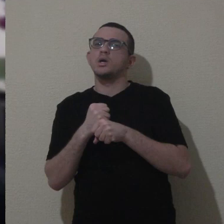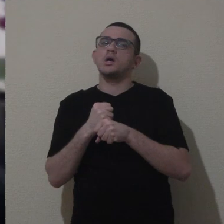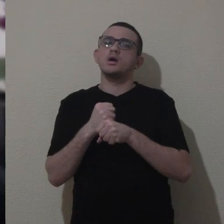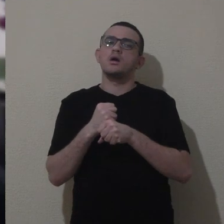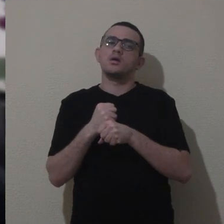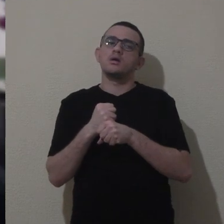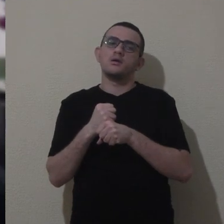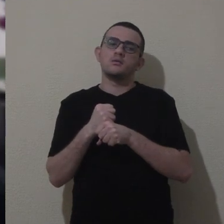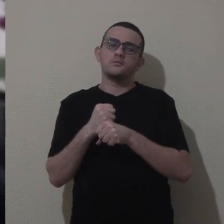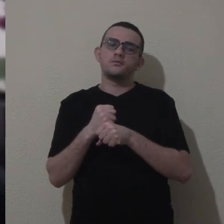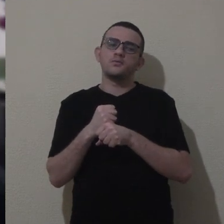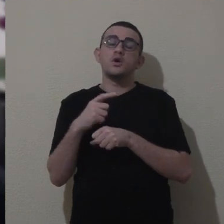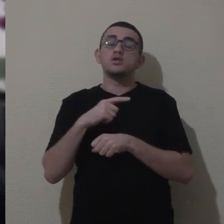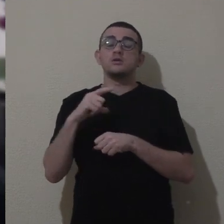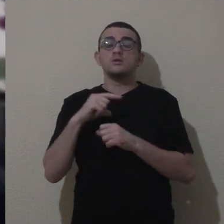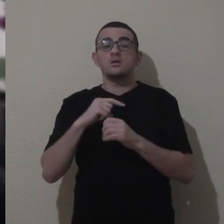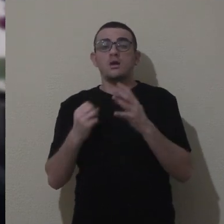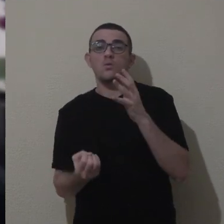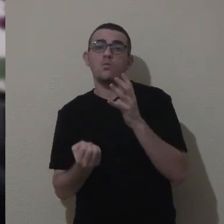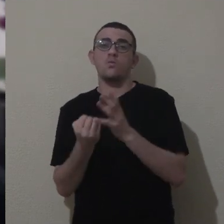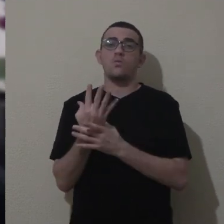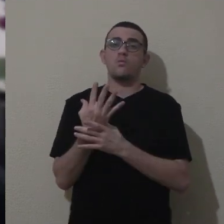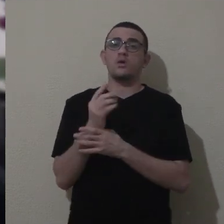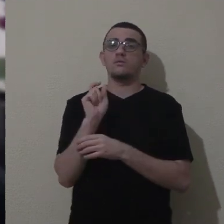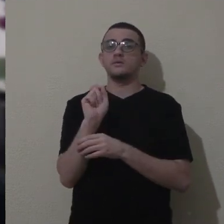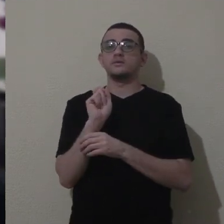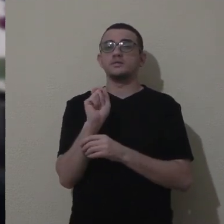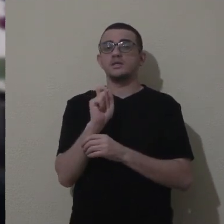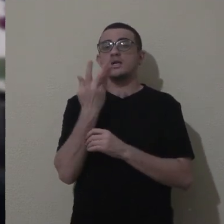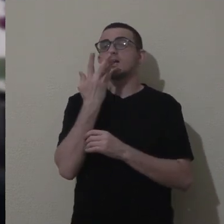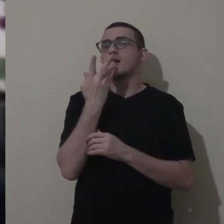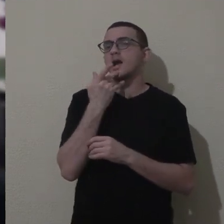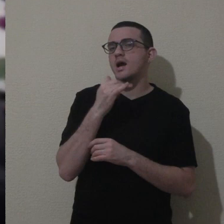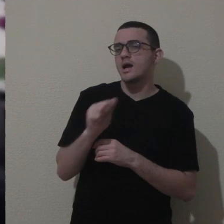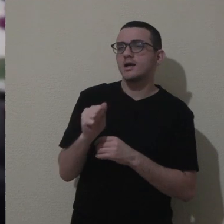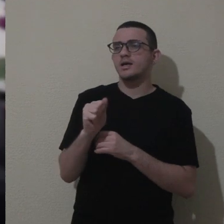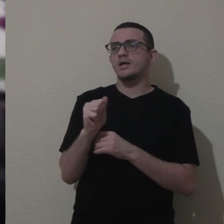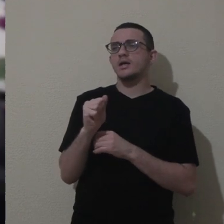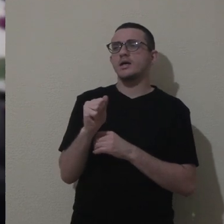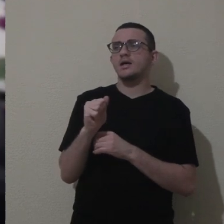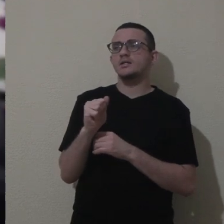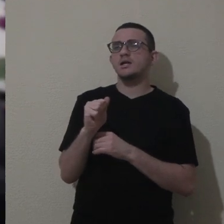né, existe um fenômeno, né, de que a criança se